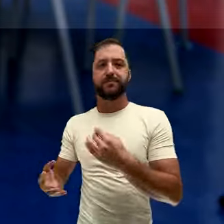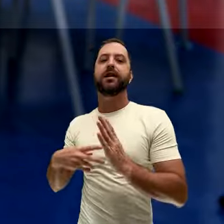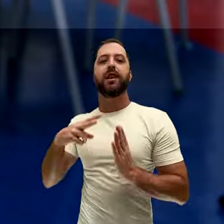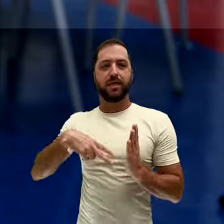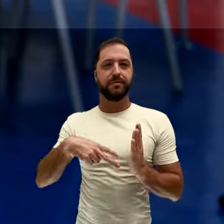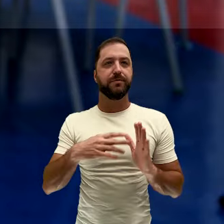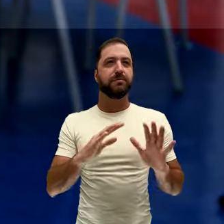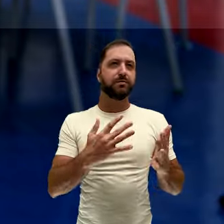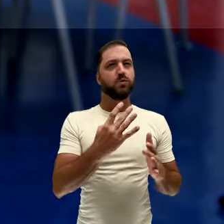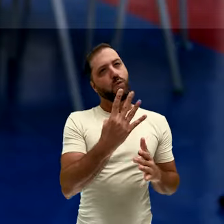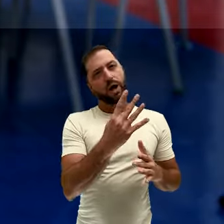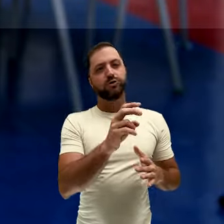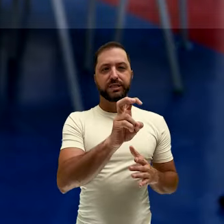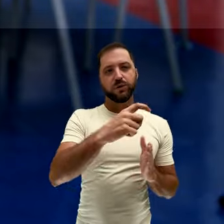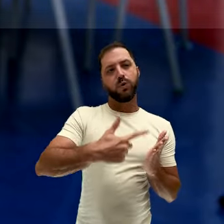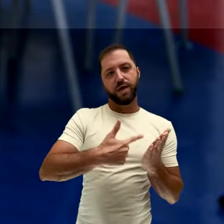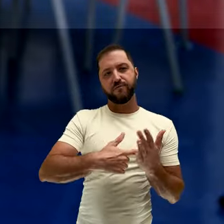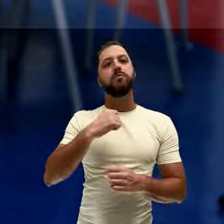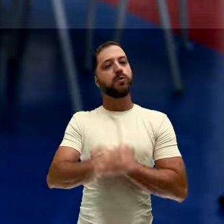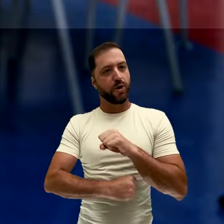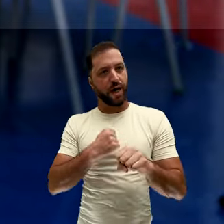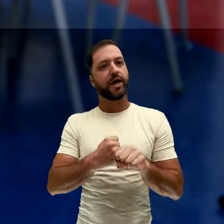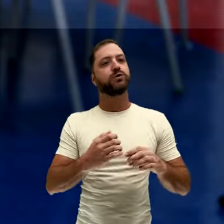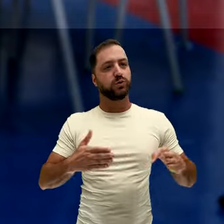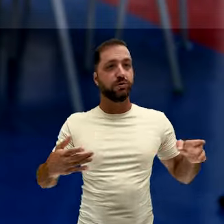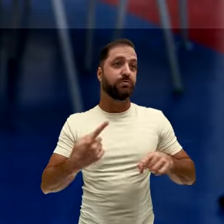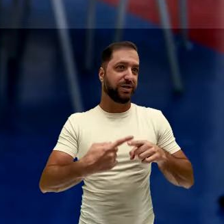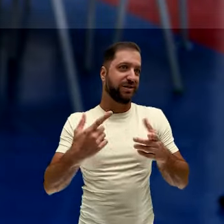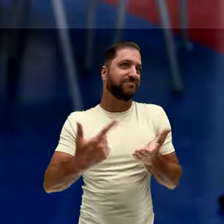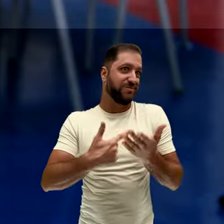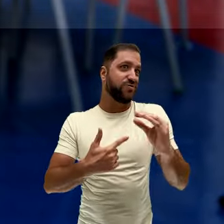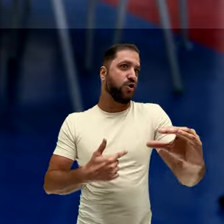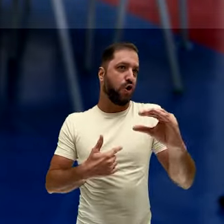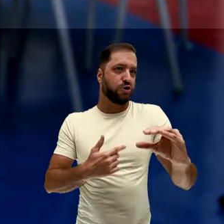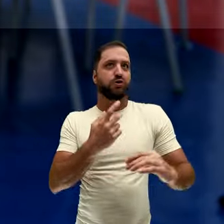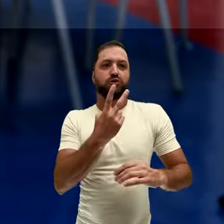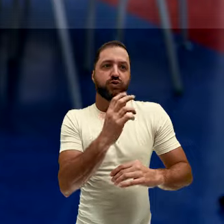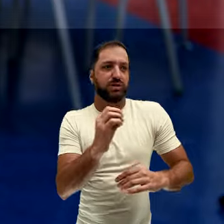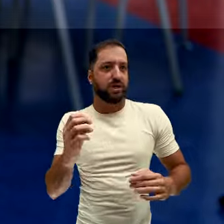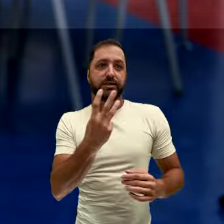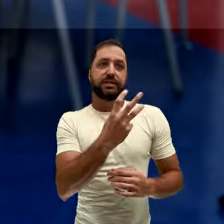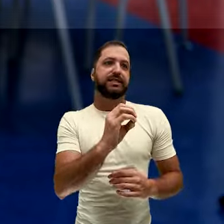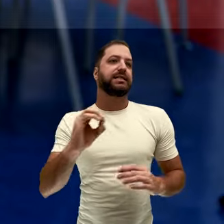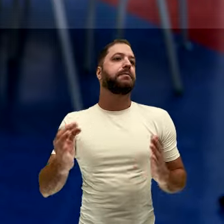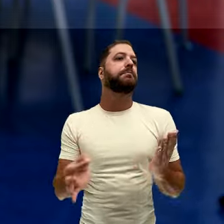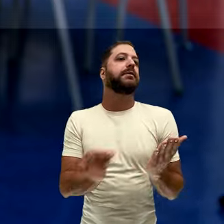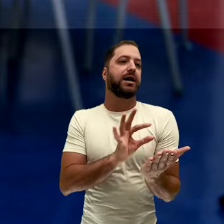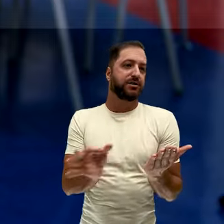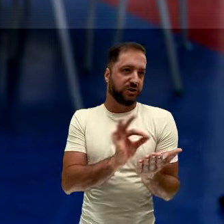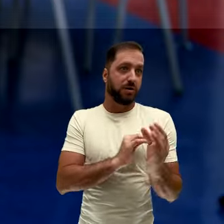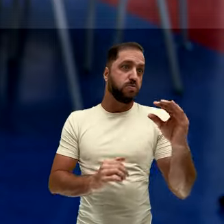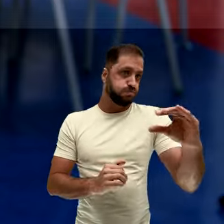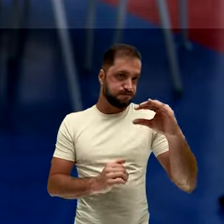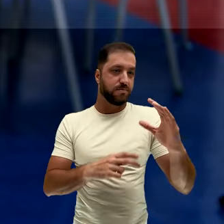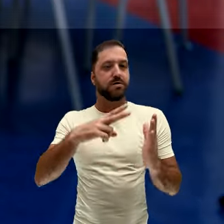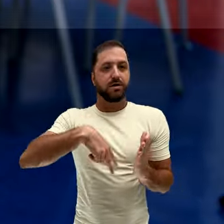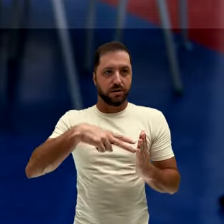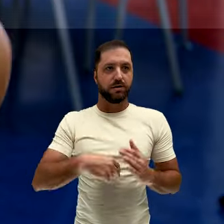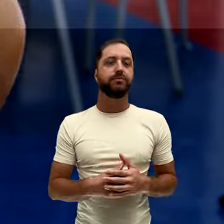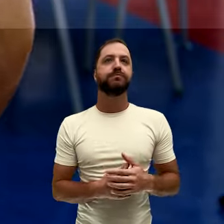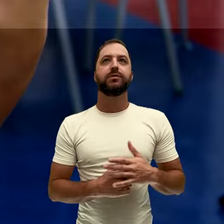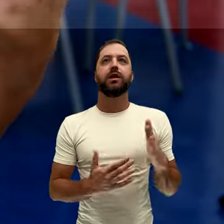costuma ler, em média, 4-5 livros no ano, porque são livros mais grossos mesmo, livros com 200 páginas,